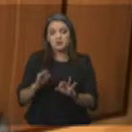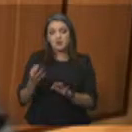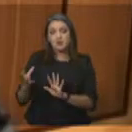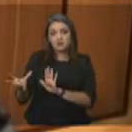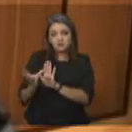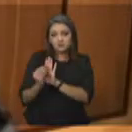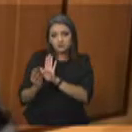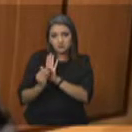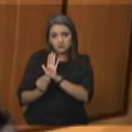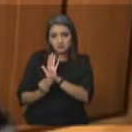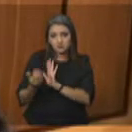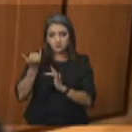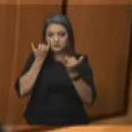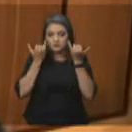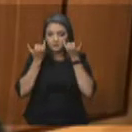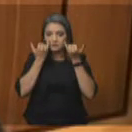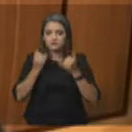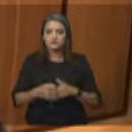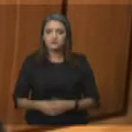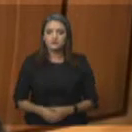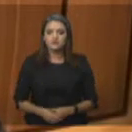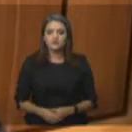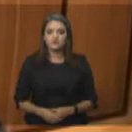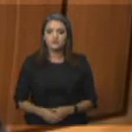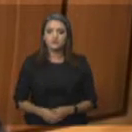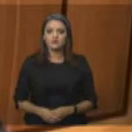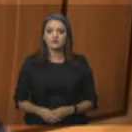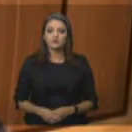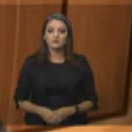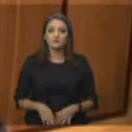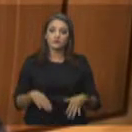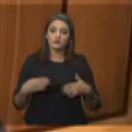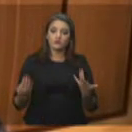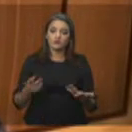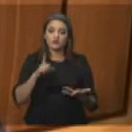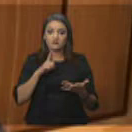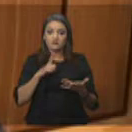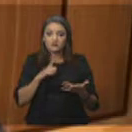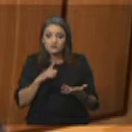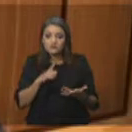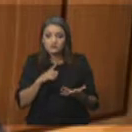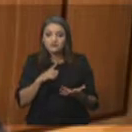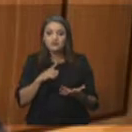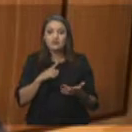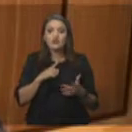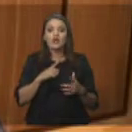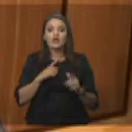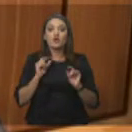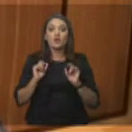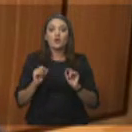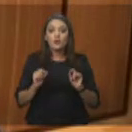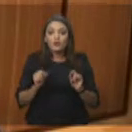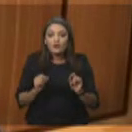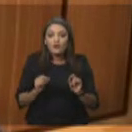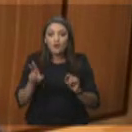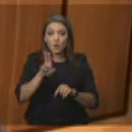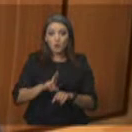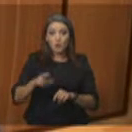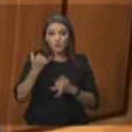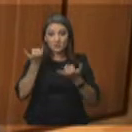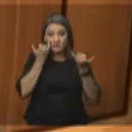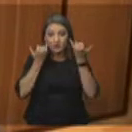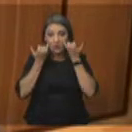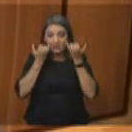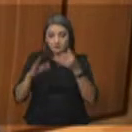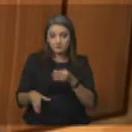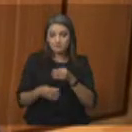inicial. Essa violação expressa, especialmente no potencial fomento da utilização de informações adicionais